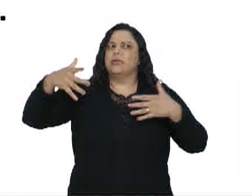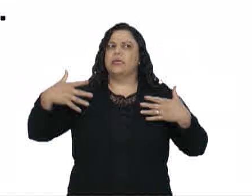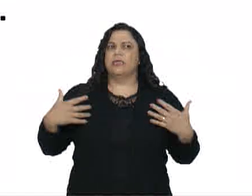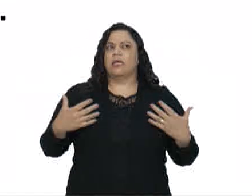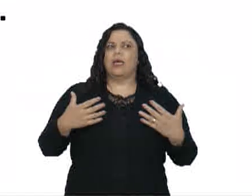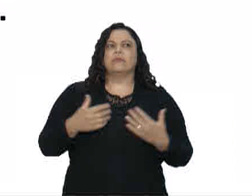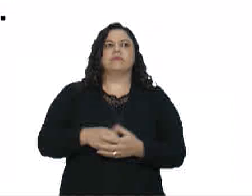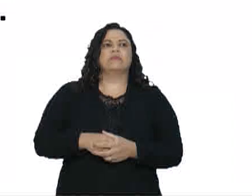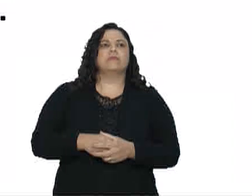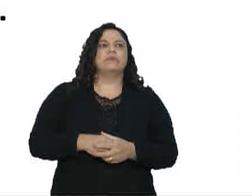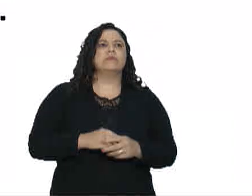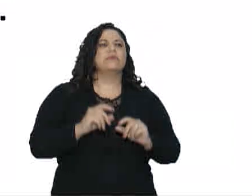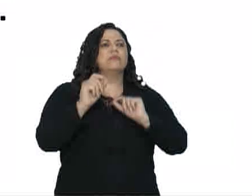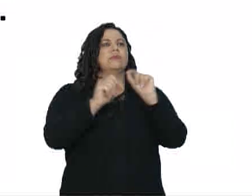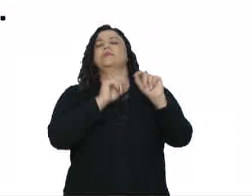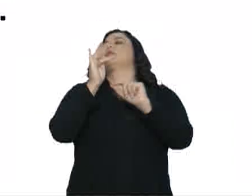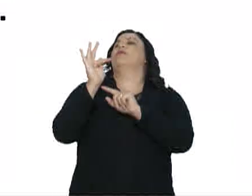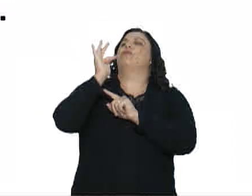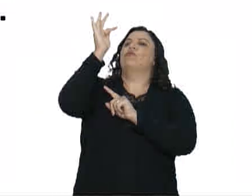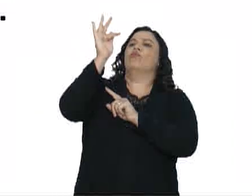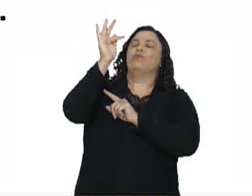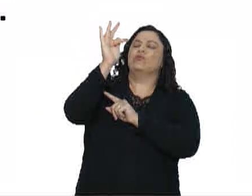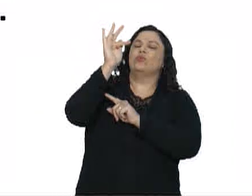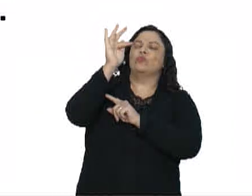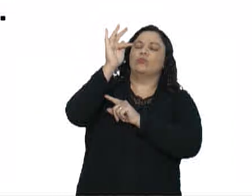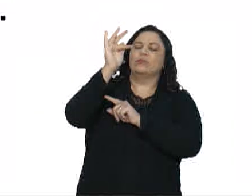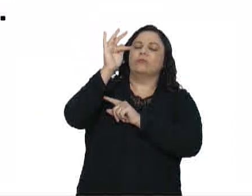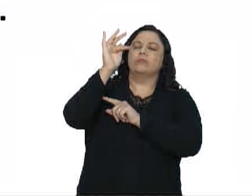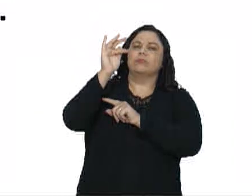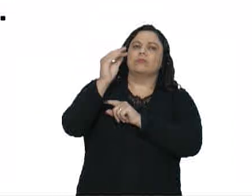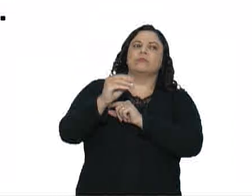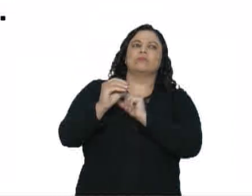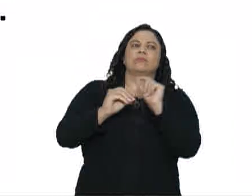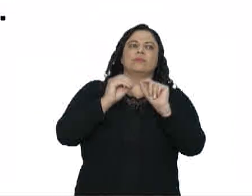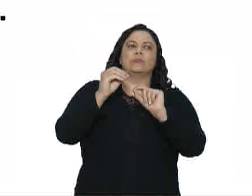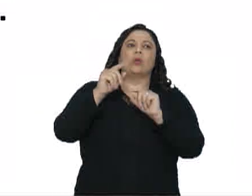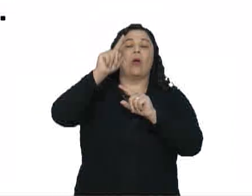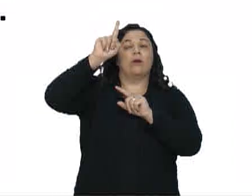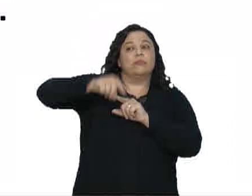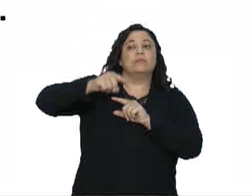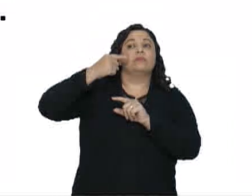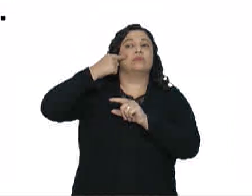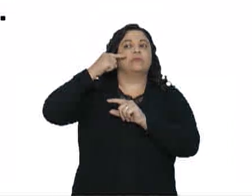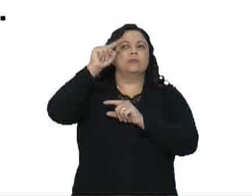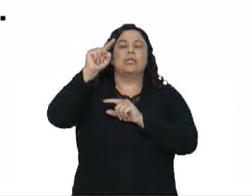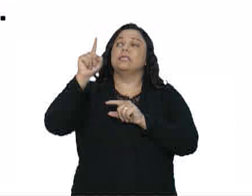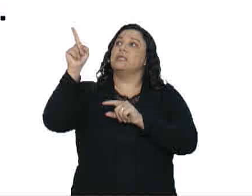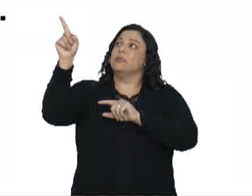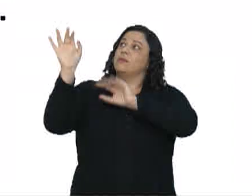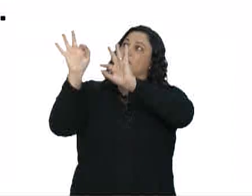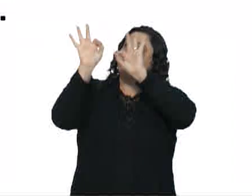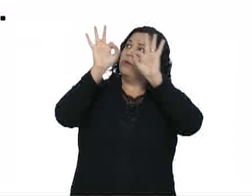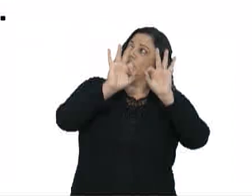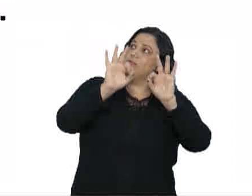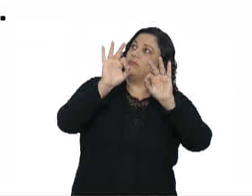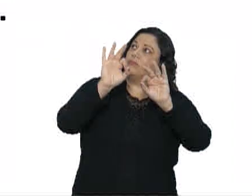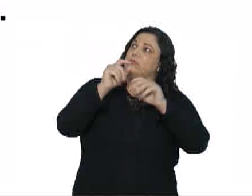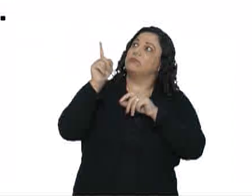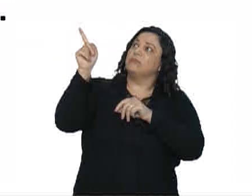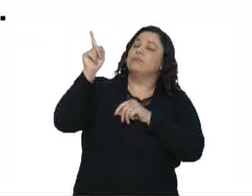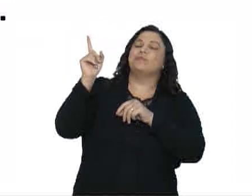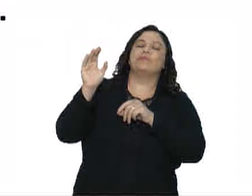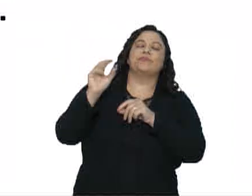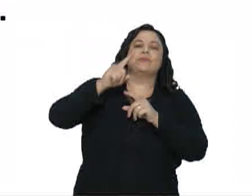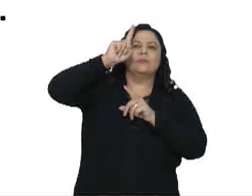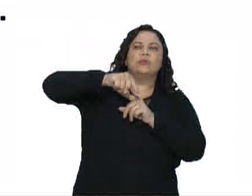Uma ação futura, não tentaria ser tão perfeito. E olha as acentuações. Dar conselhos, yo que tú, eu